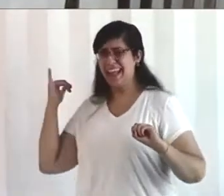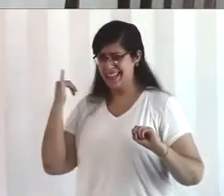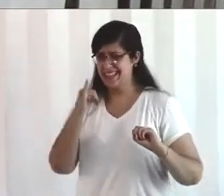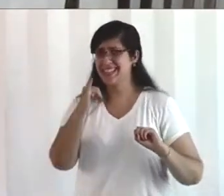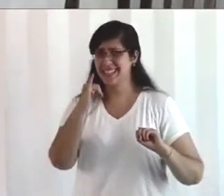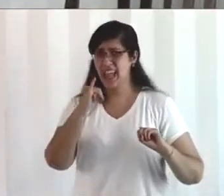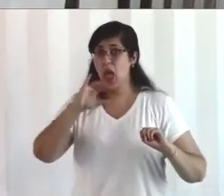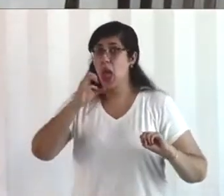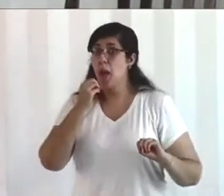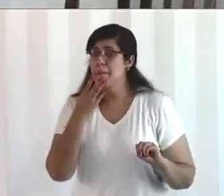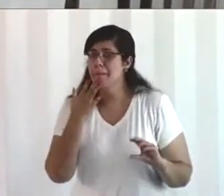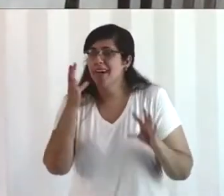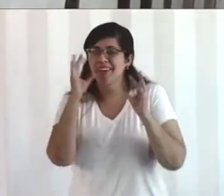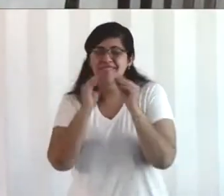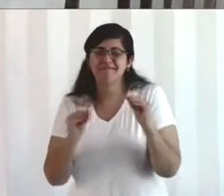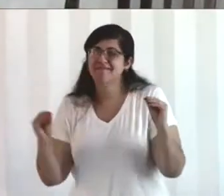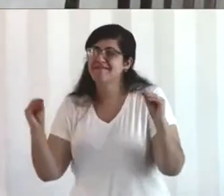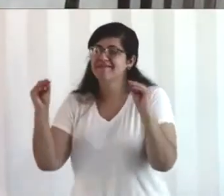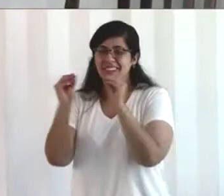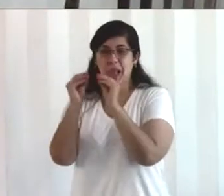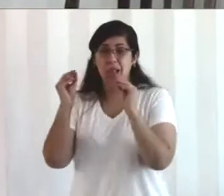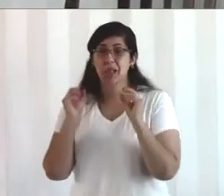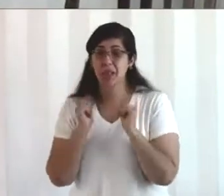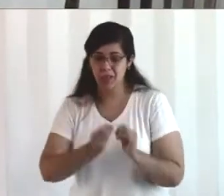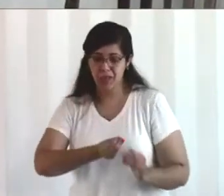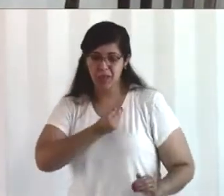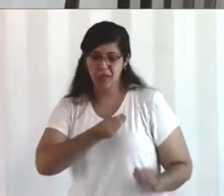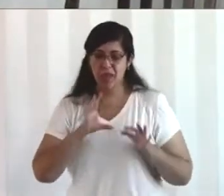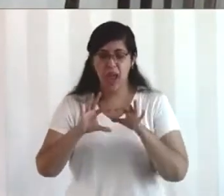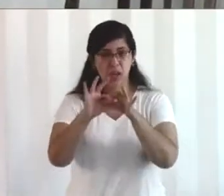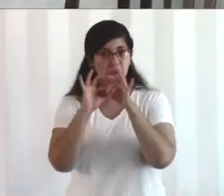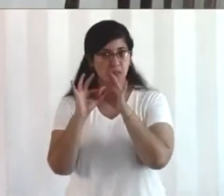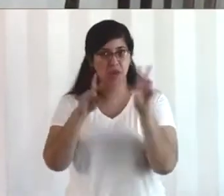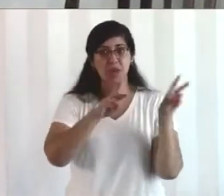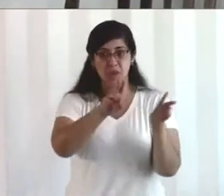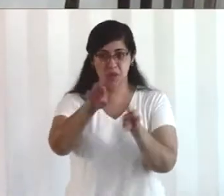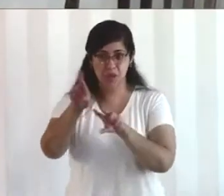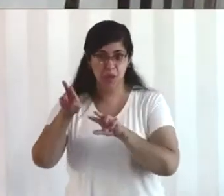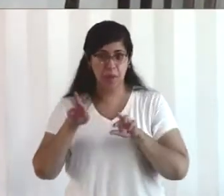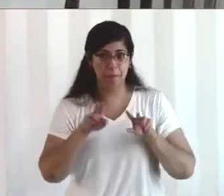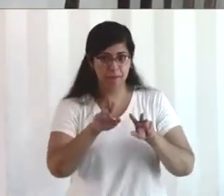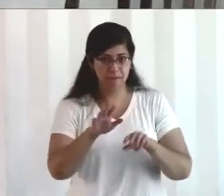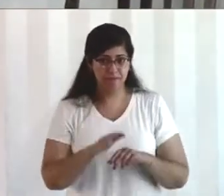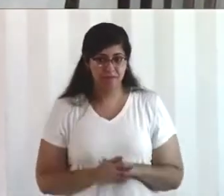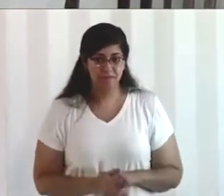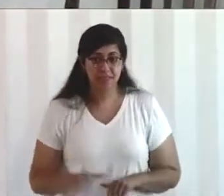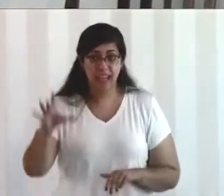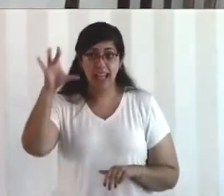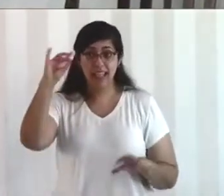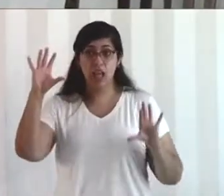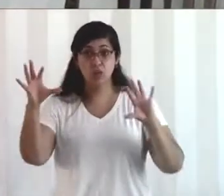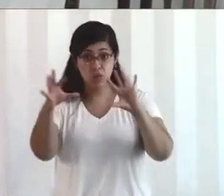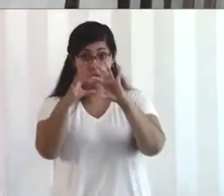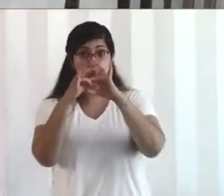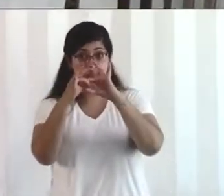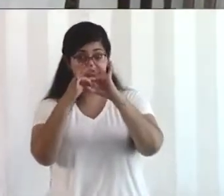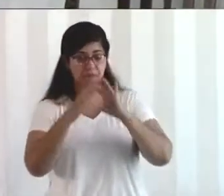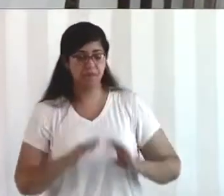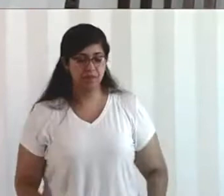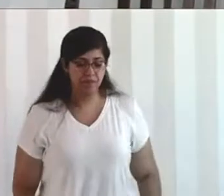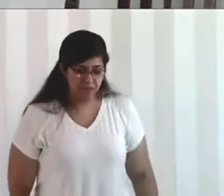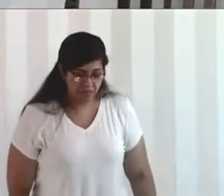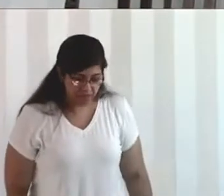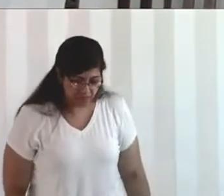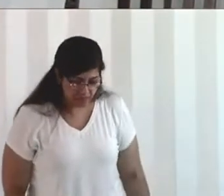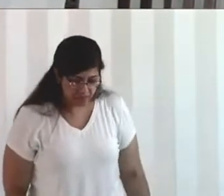agradável viverem unidos os irmãos. Deus, nos seus planos, une algumas pessoas, e